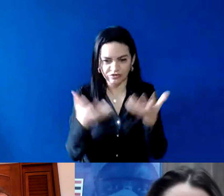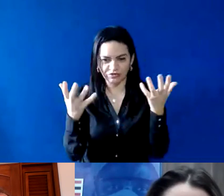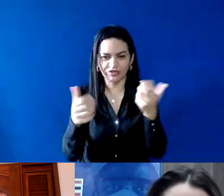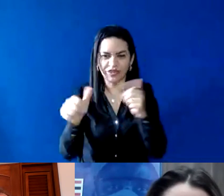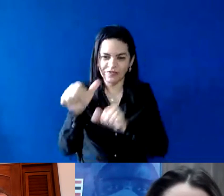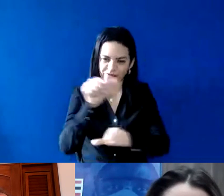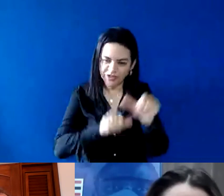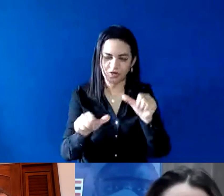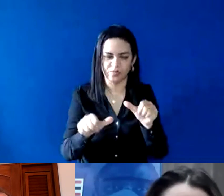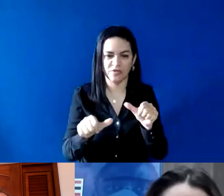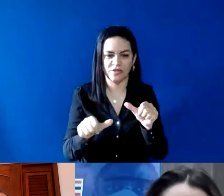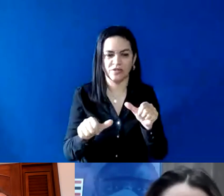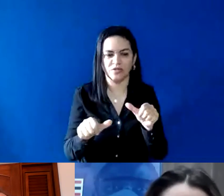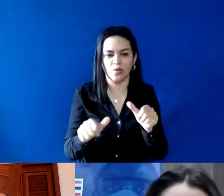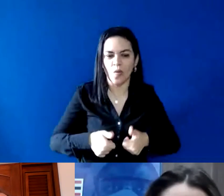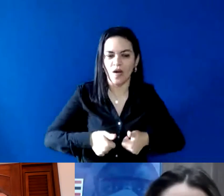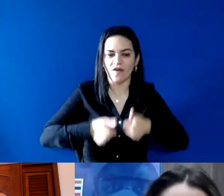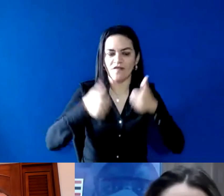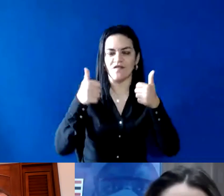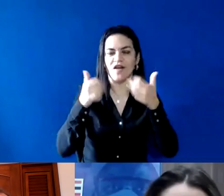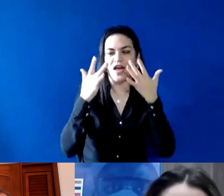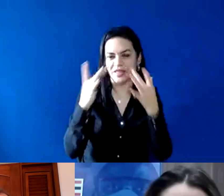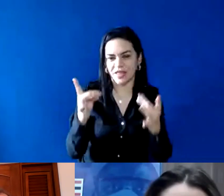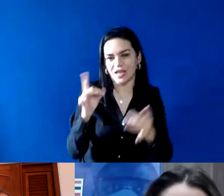de qualificação da atenção às mulheres,